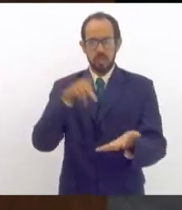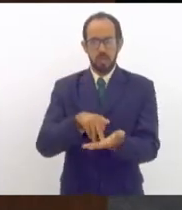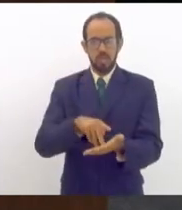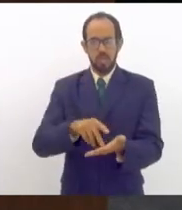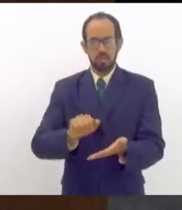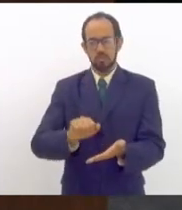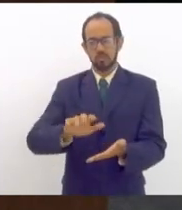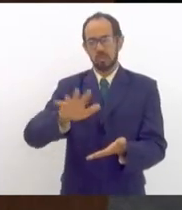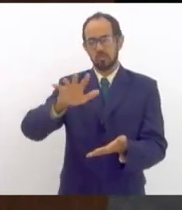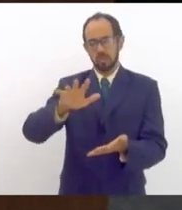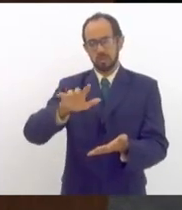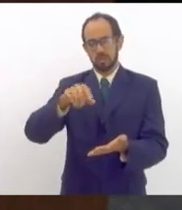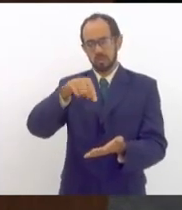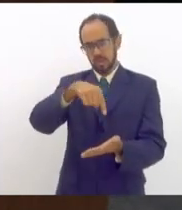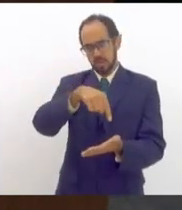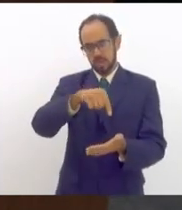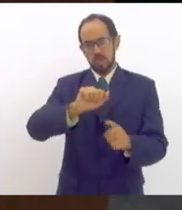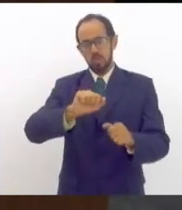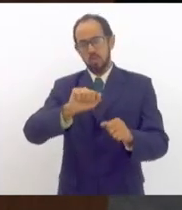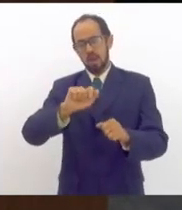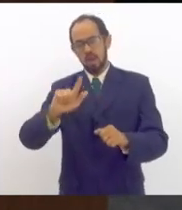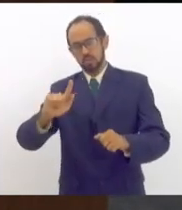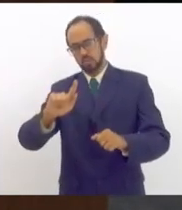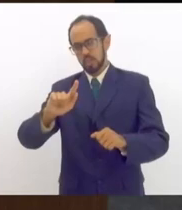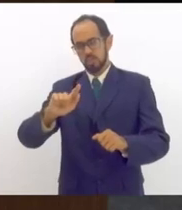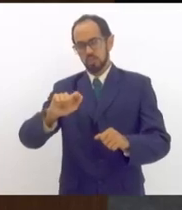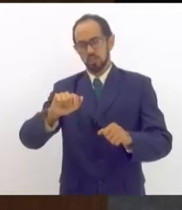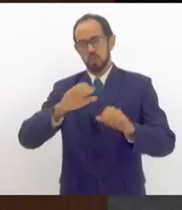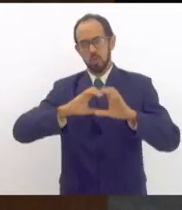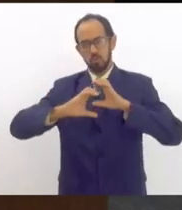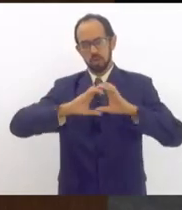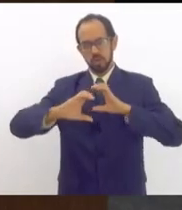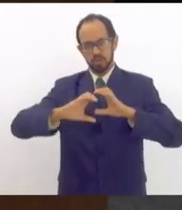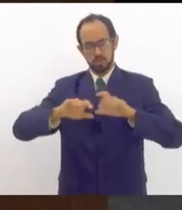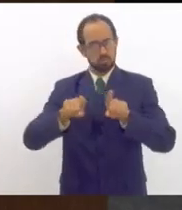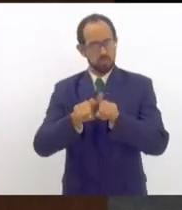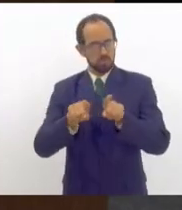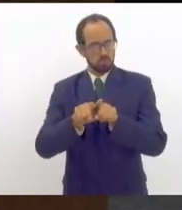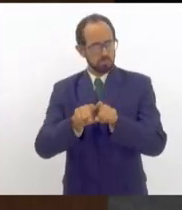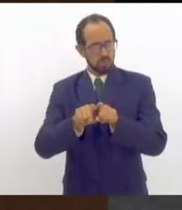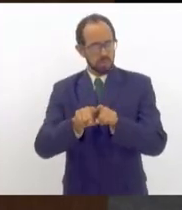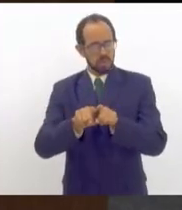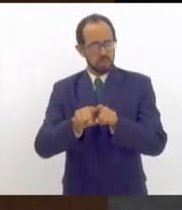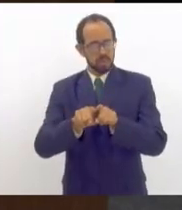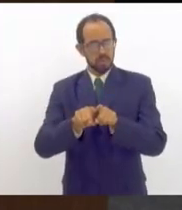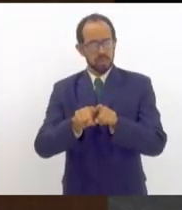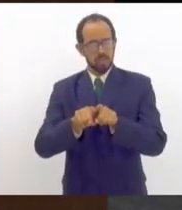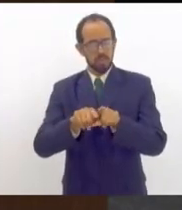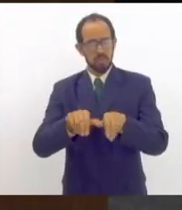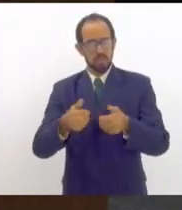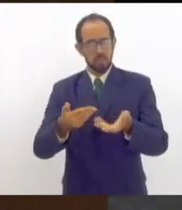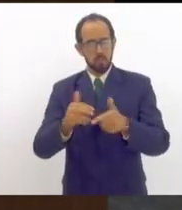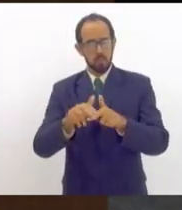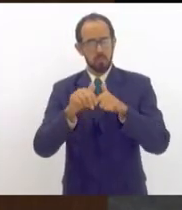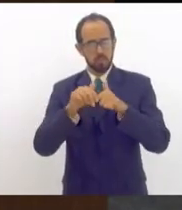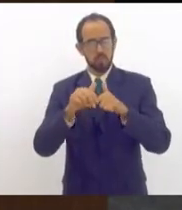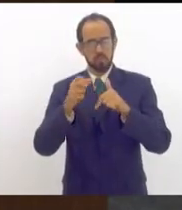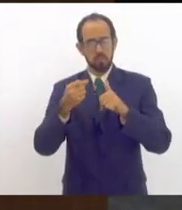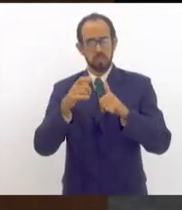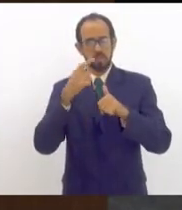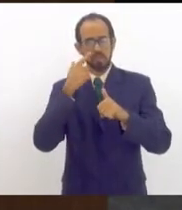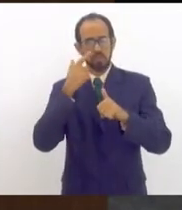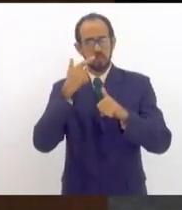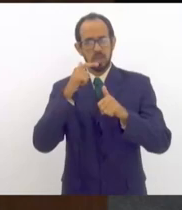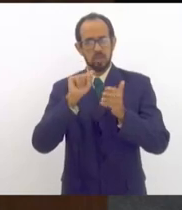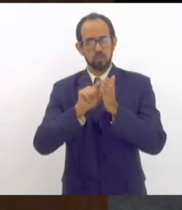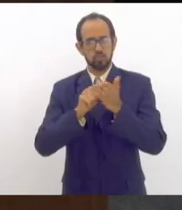Periferia ele é um agente comunicador também dessa realidade e que portanto quando a gente vê no Jornal Nacional